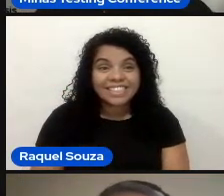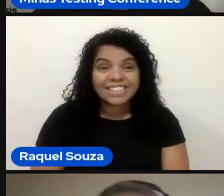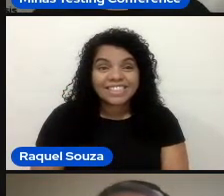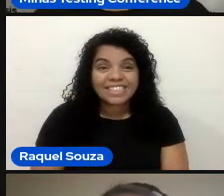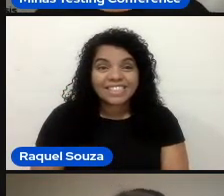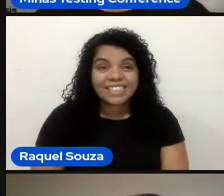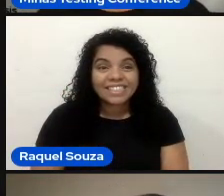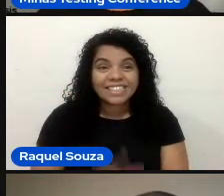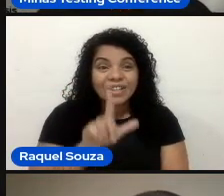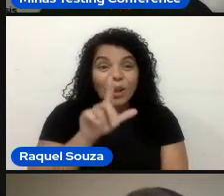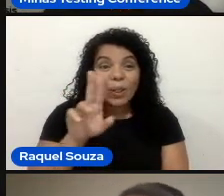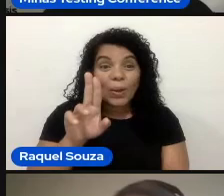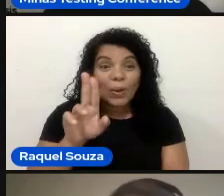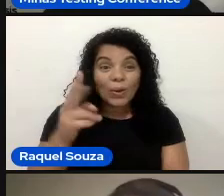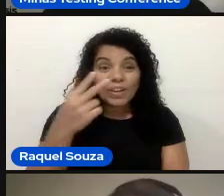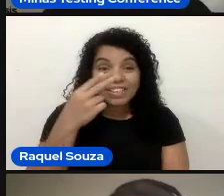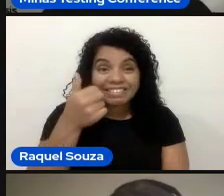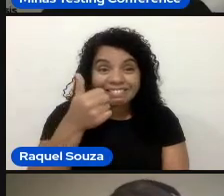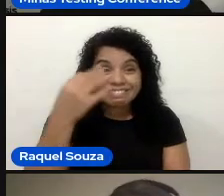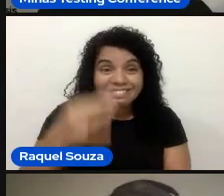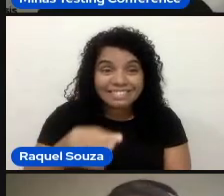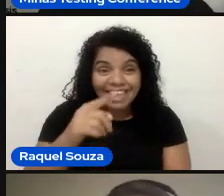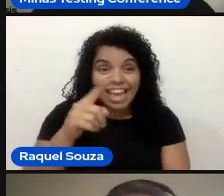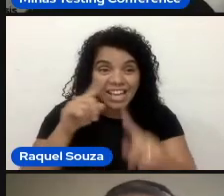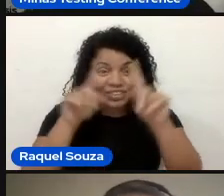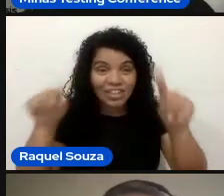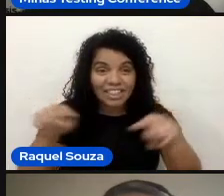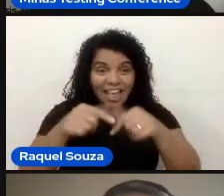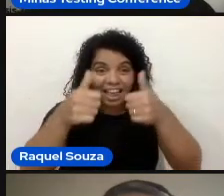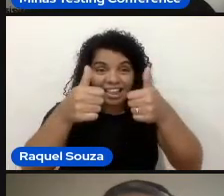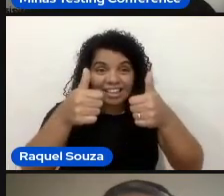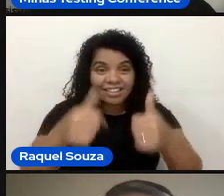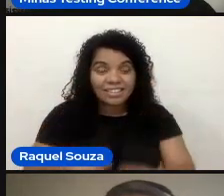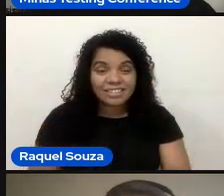Lu? Tudo certo com a tela?